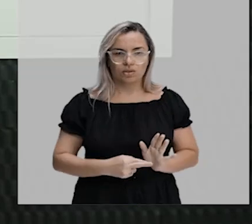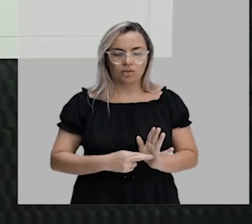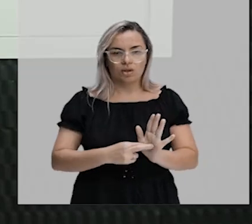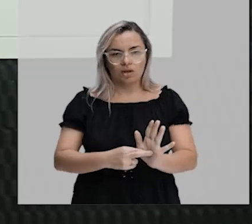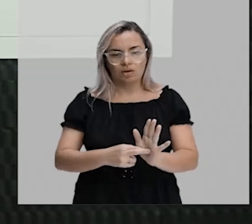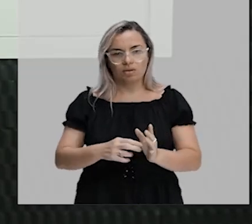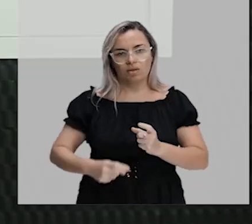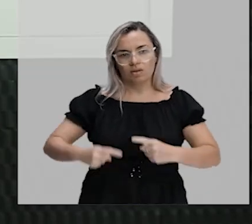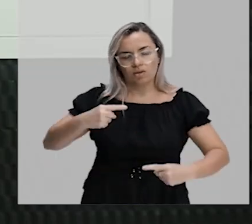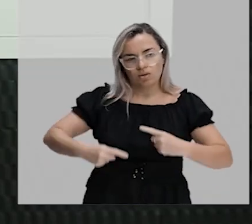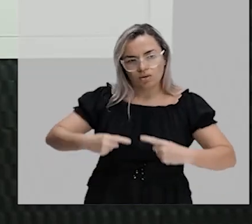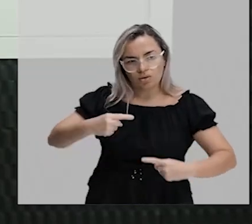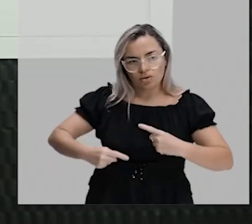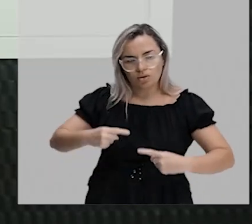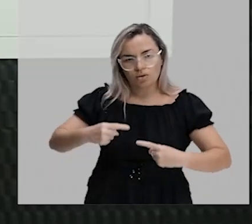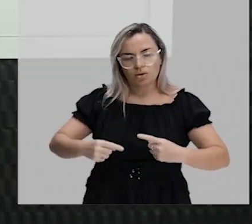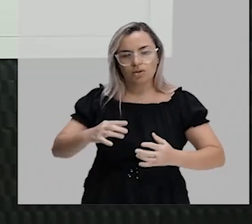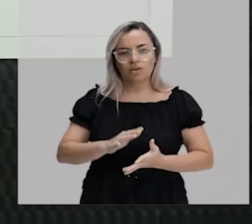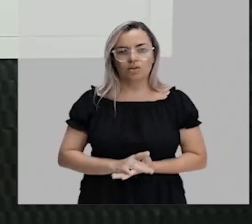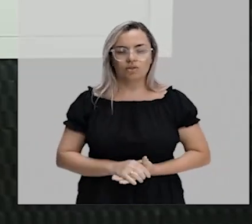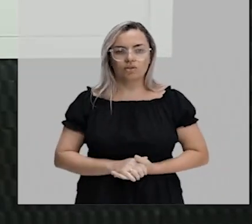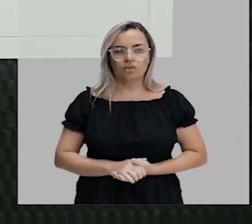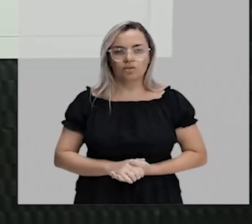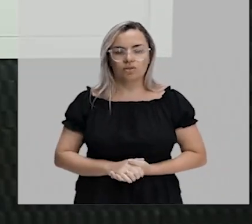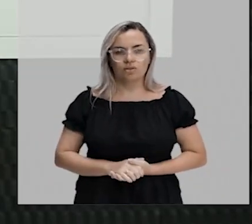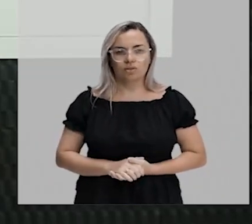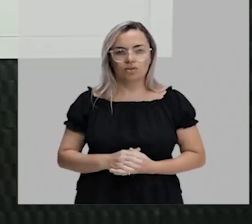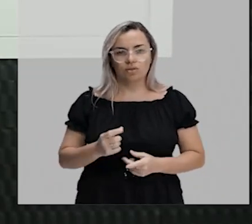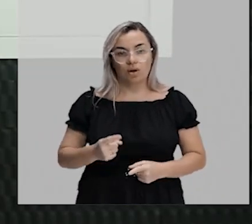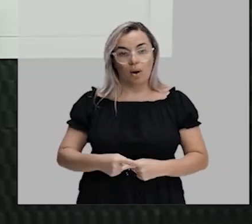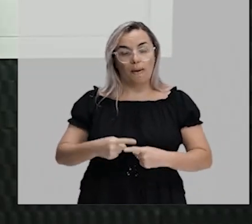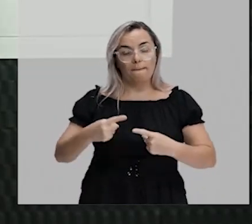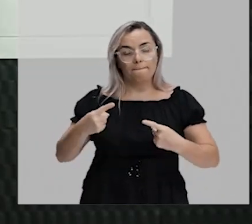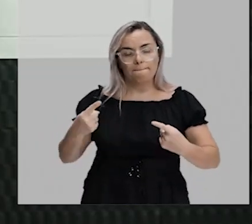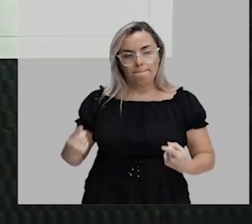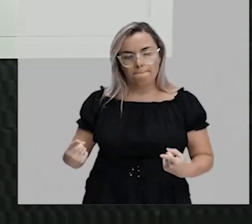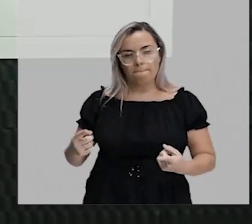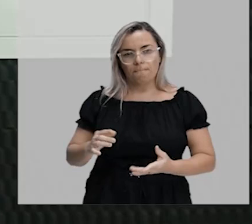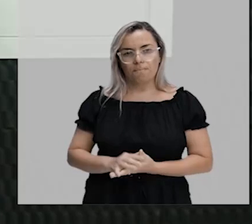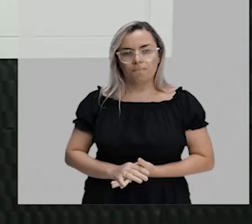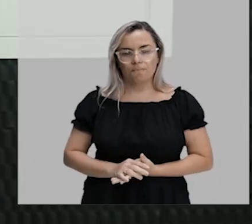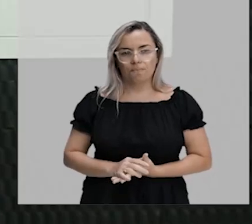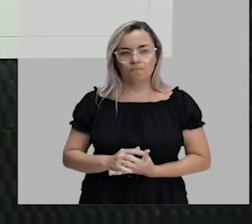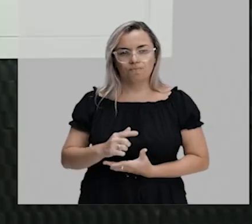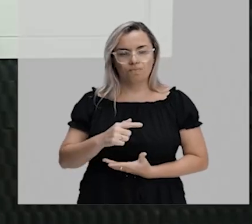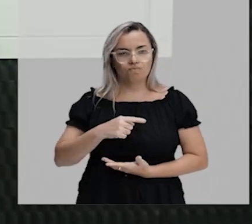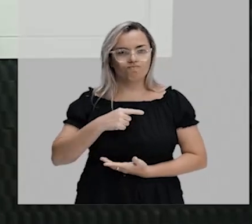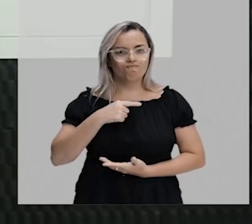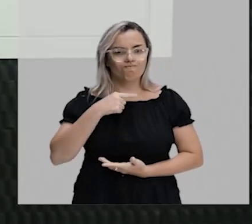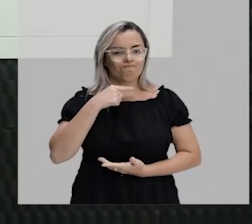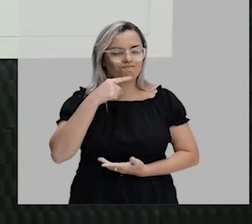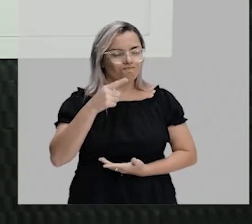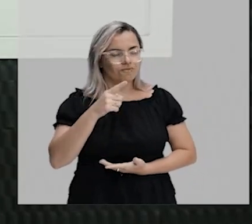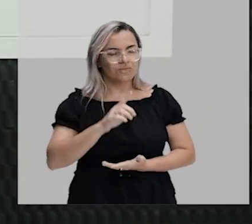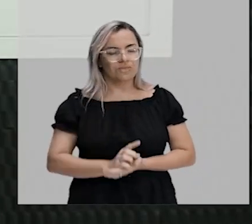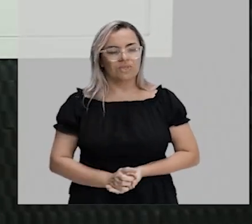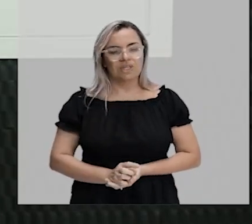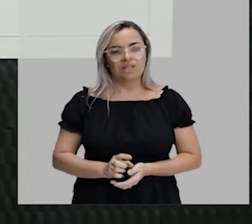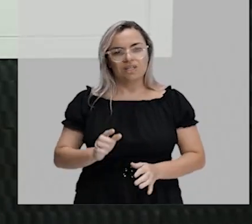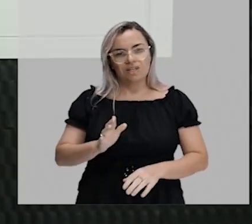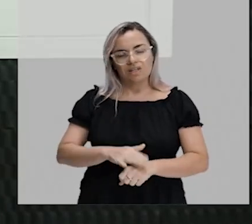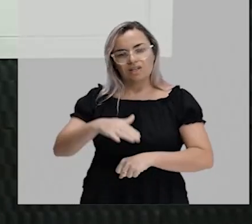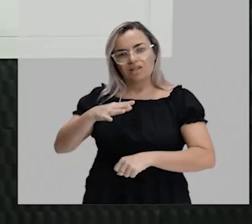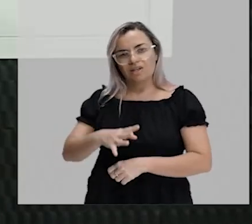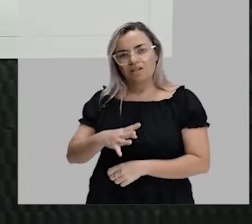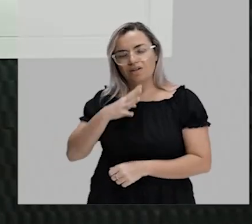representatividade política, ok? Mas, olha a conjunção adversativa, ninguém é mais conhecido, é